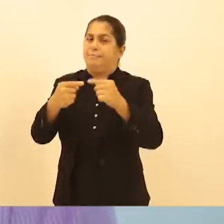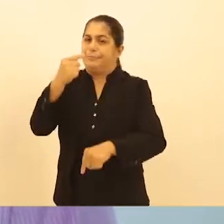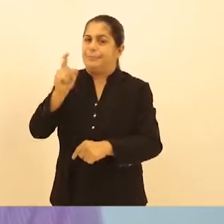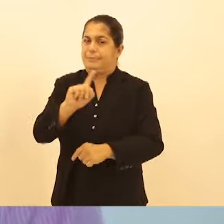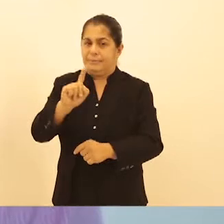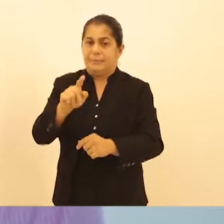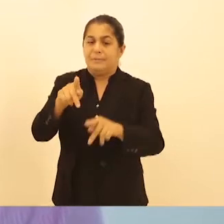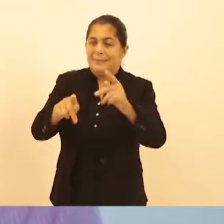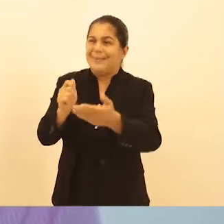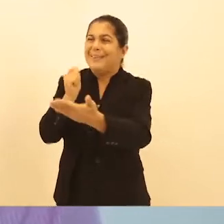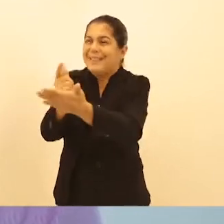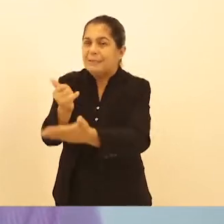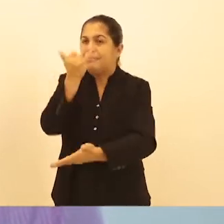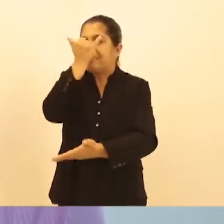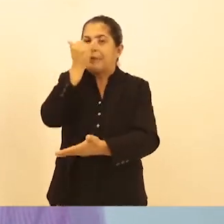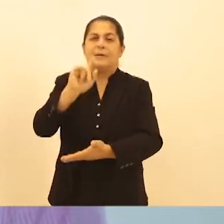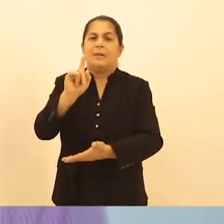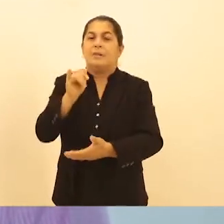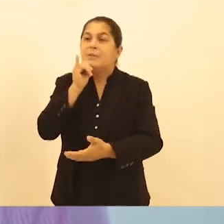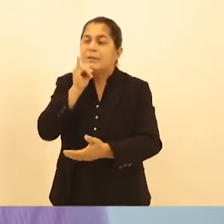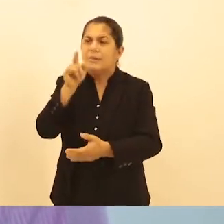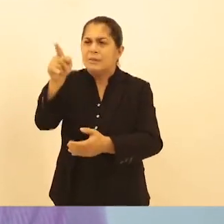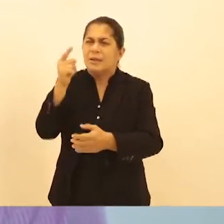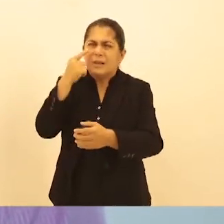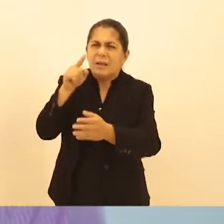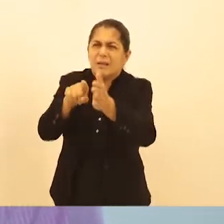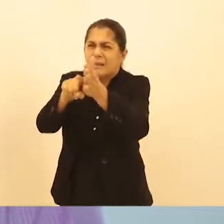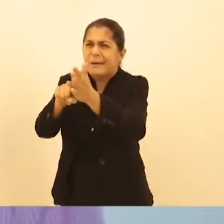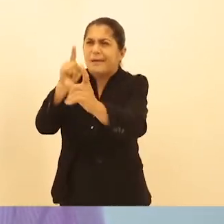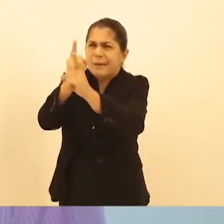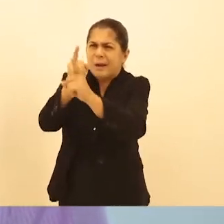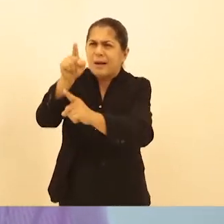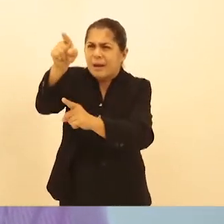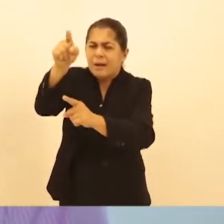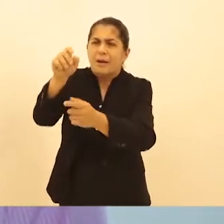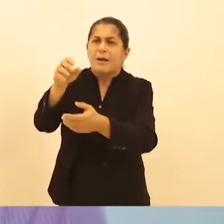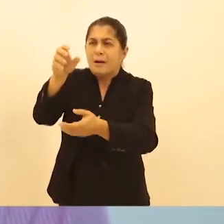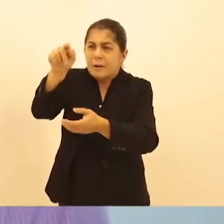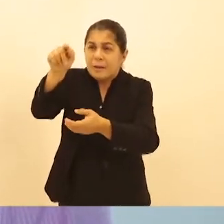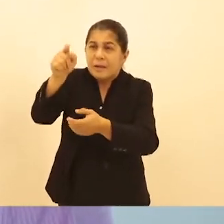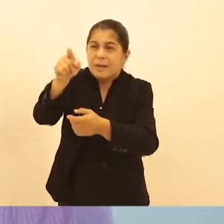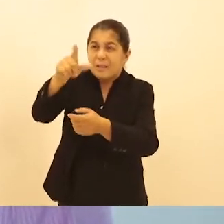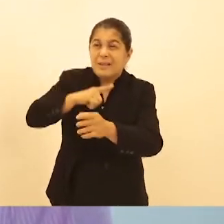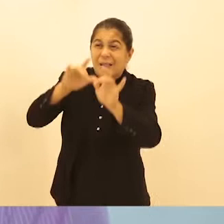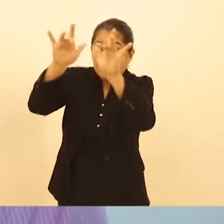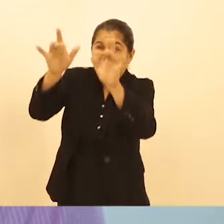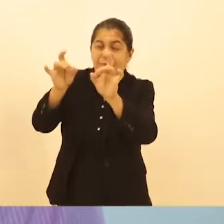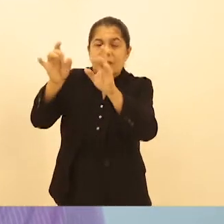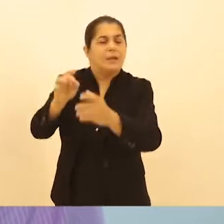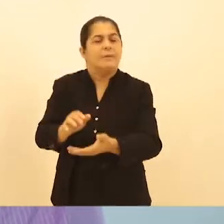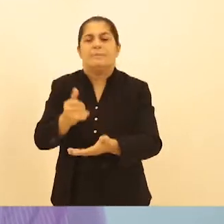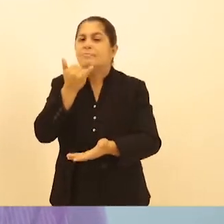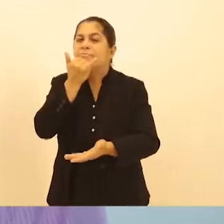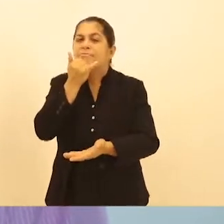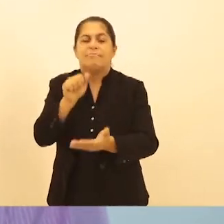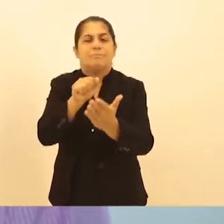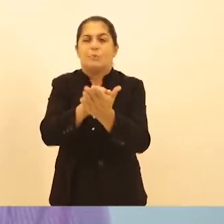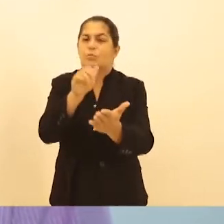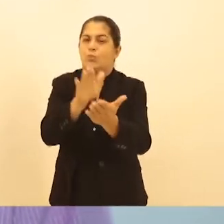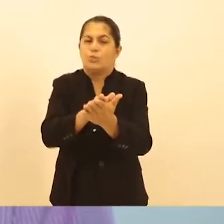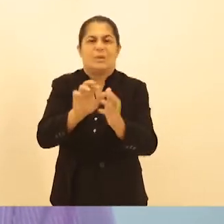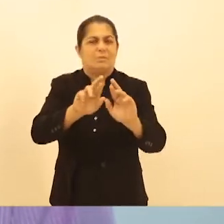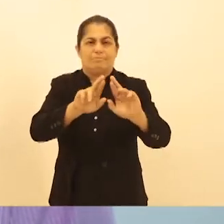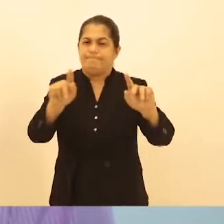se é verificar que tem algum medicamento disse que era para ter sido retirado e está exposto ao consumidor então a